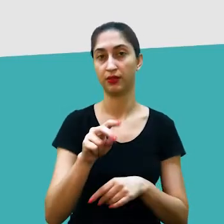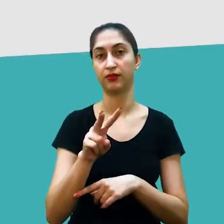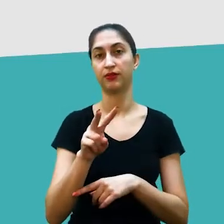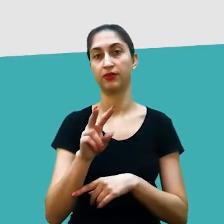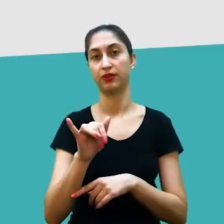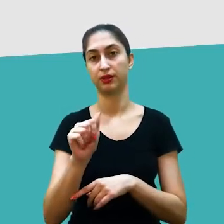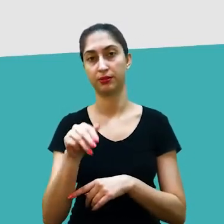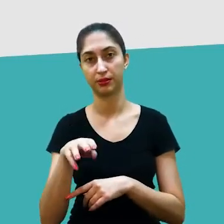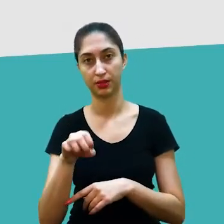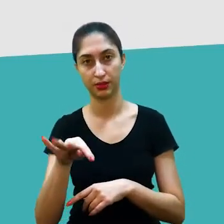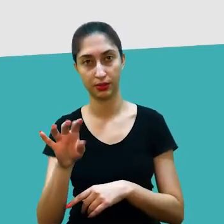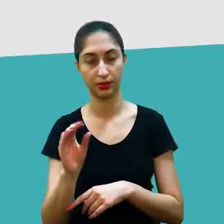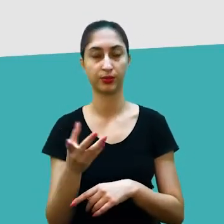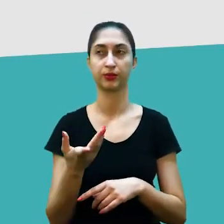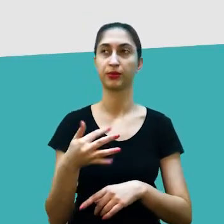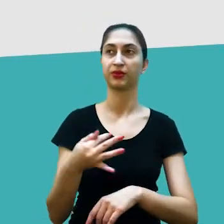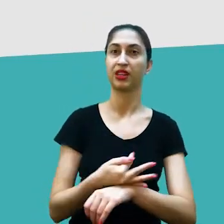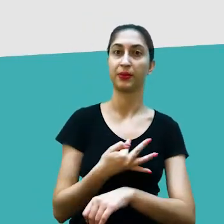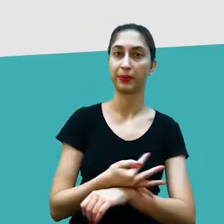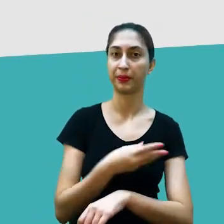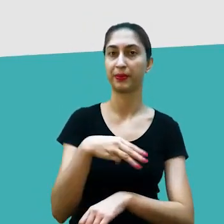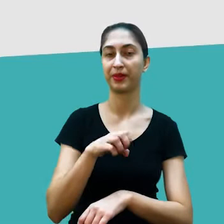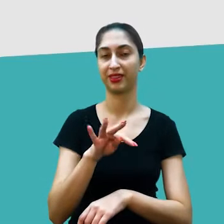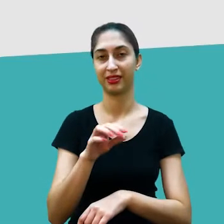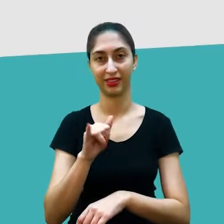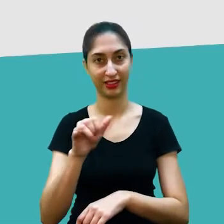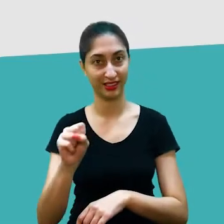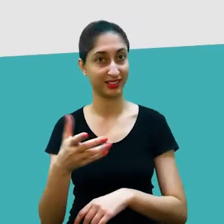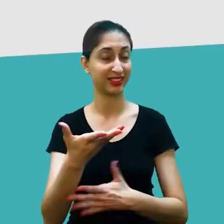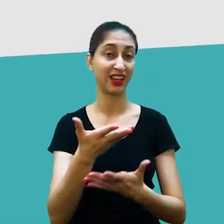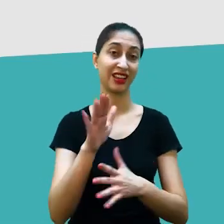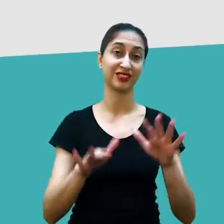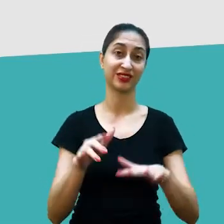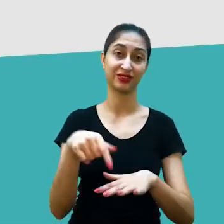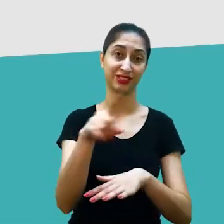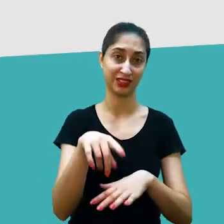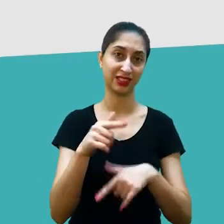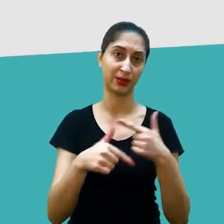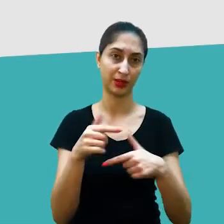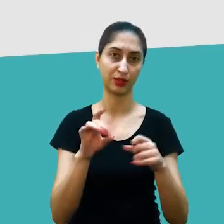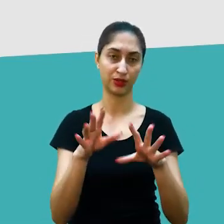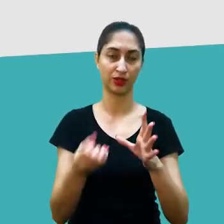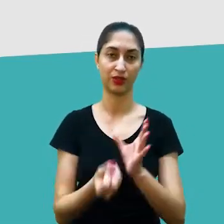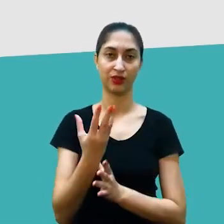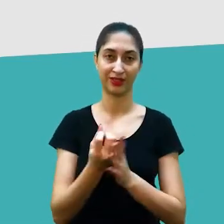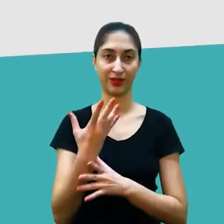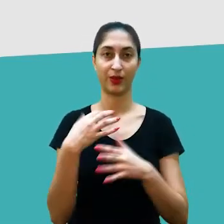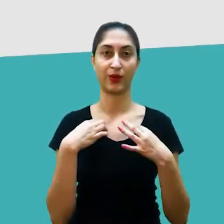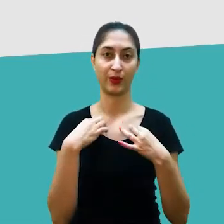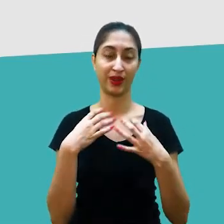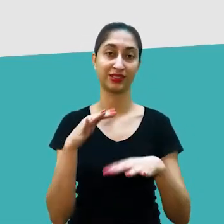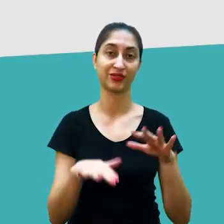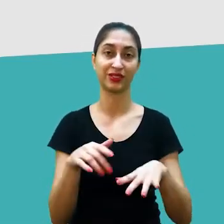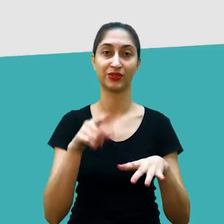Eu gosto de listar para as pessoas, porque elas, né, quem não, ou até quem trabalha só com confecção, só tem aquela visão assim,